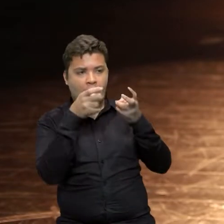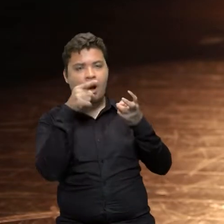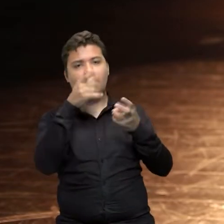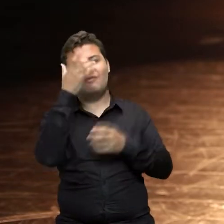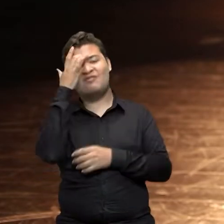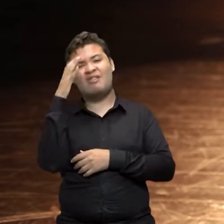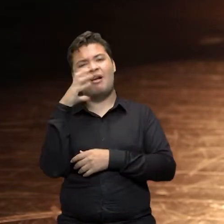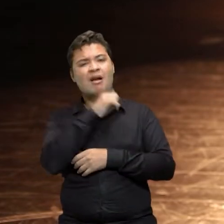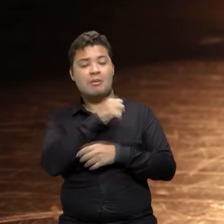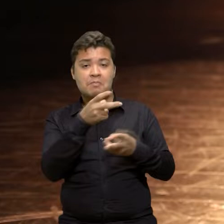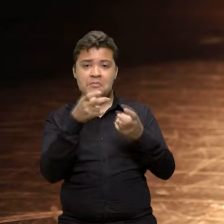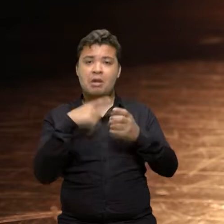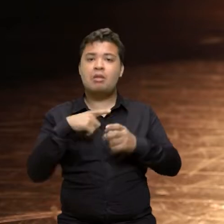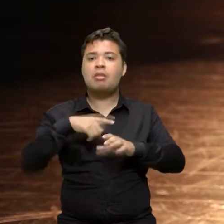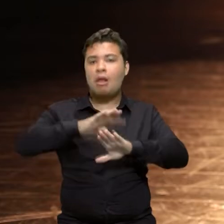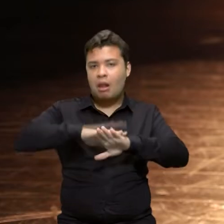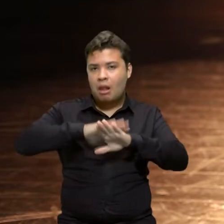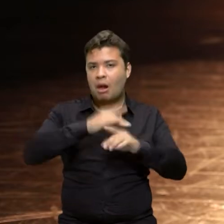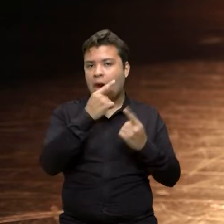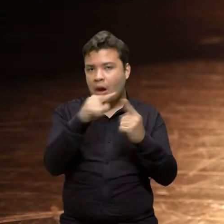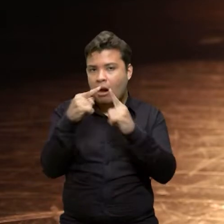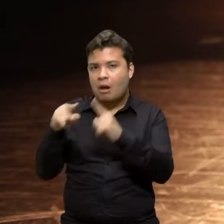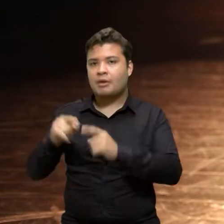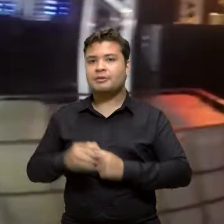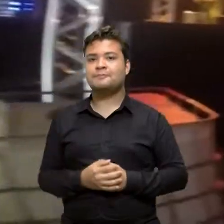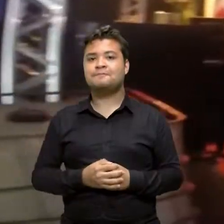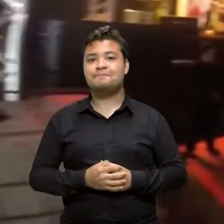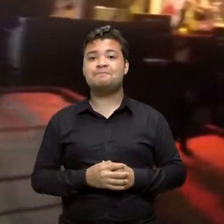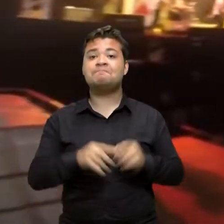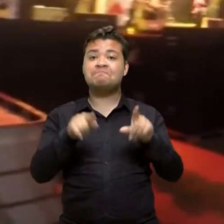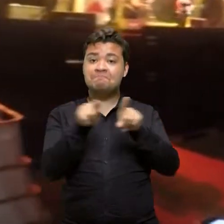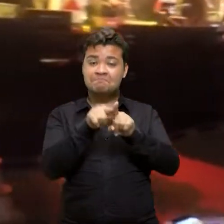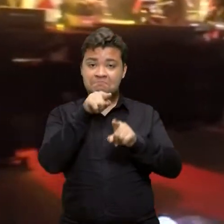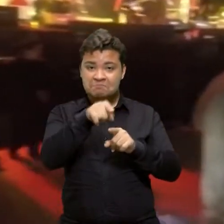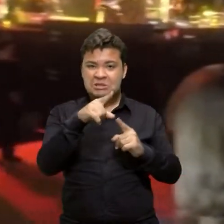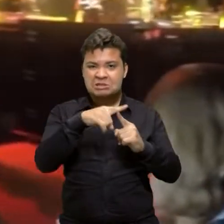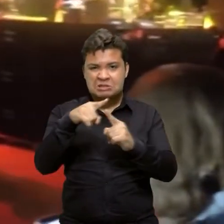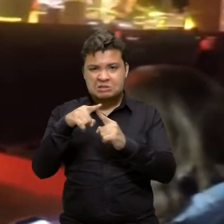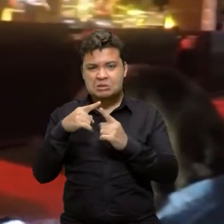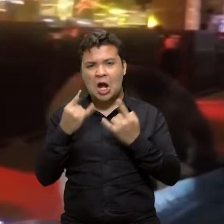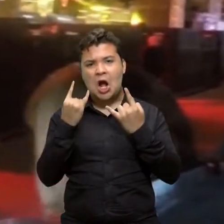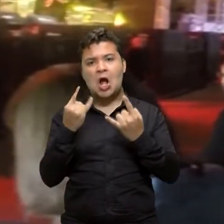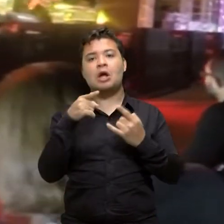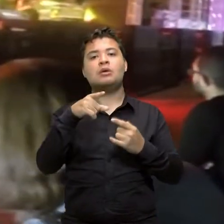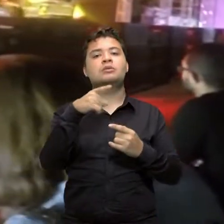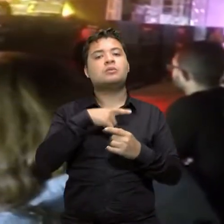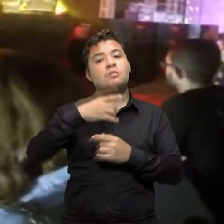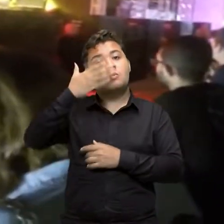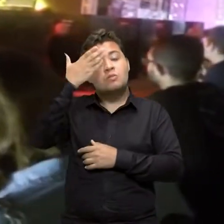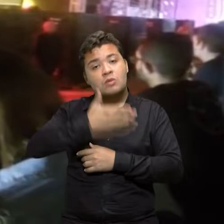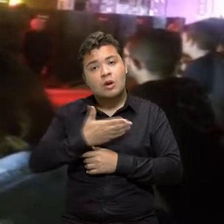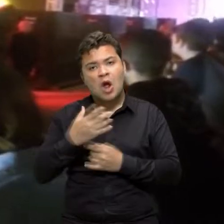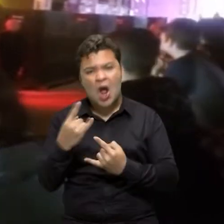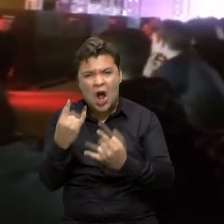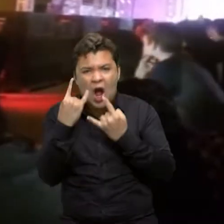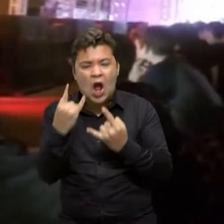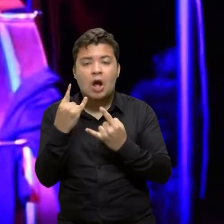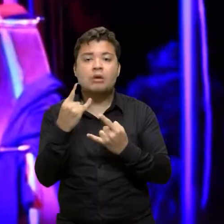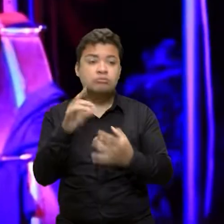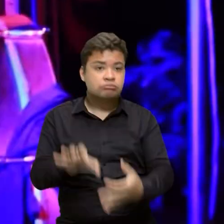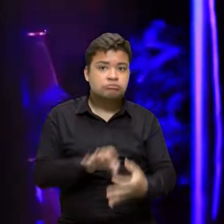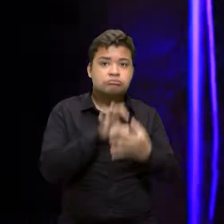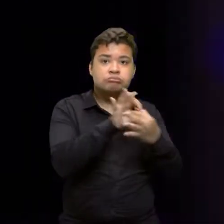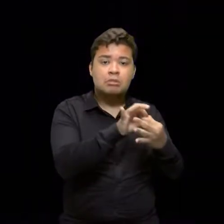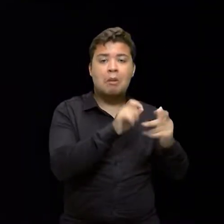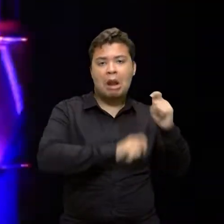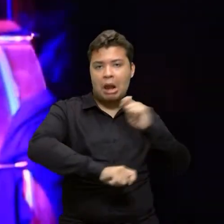primeiro acorde que a gente fala, opa, alguém tá querendo provocar alguém, né? Esses subgêneros também demonstram que há uma proximidade do rock and